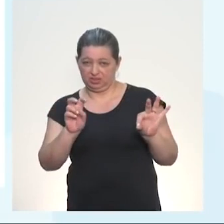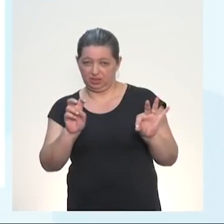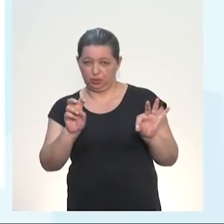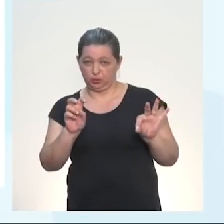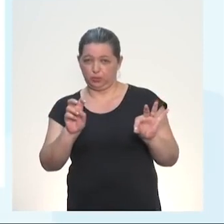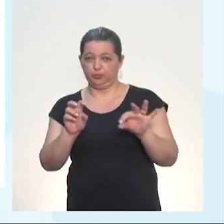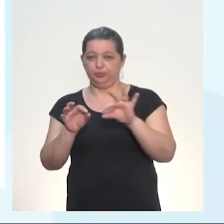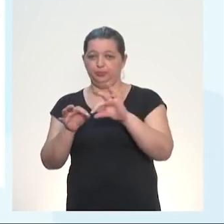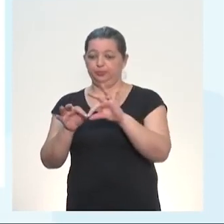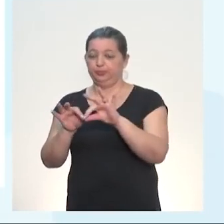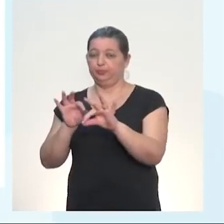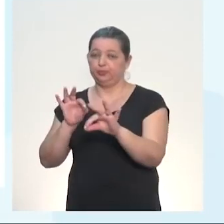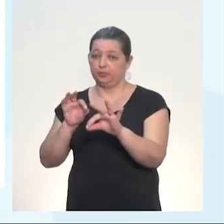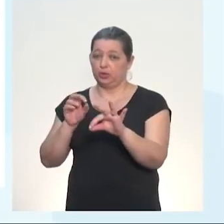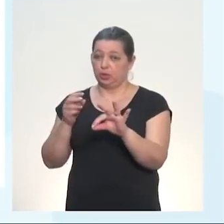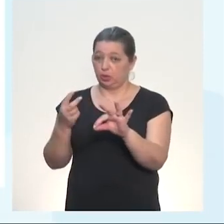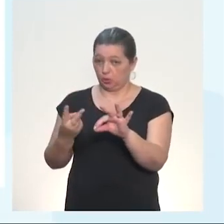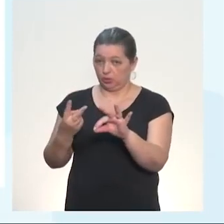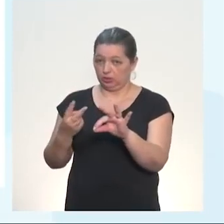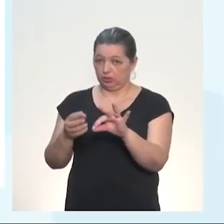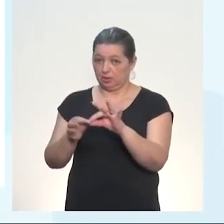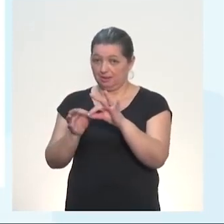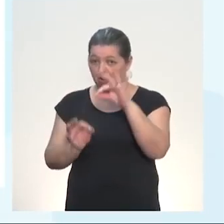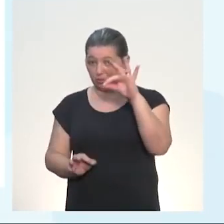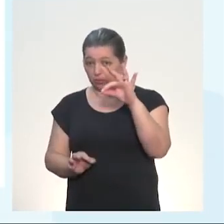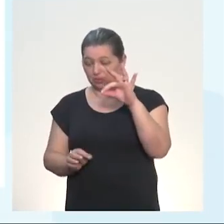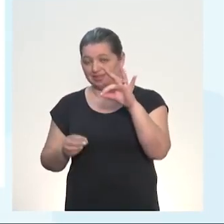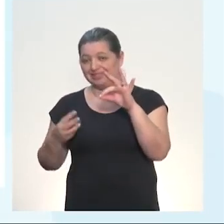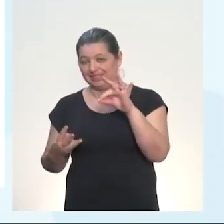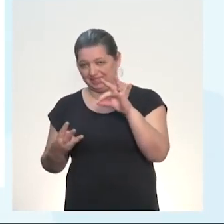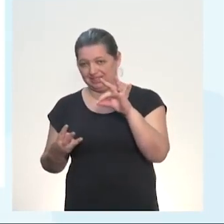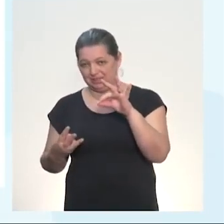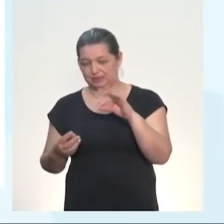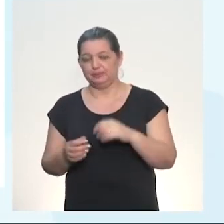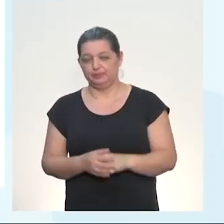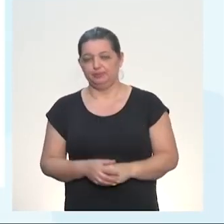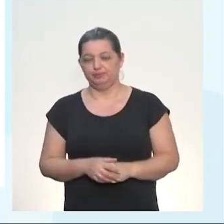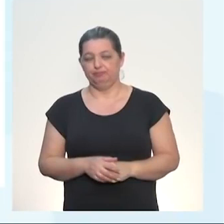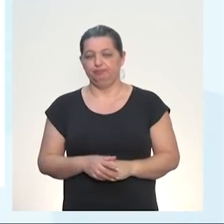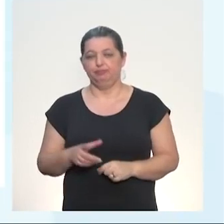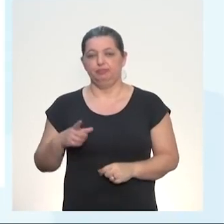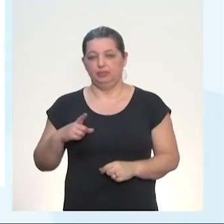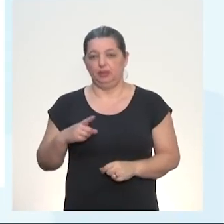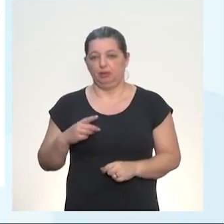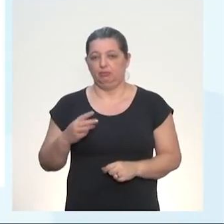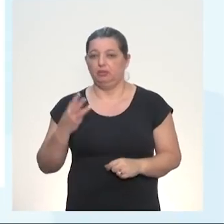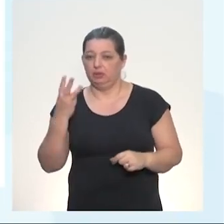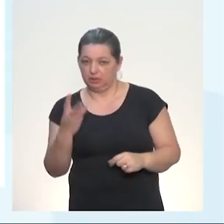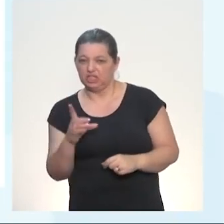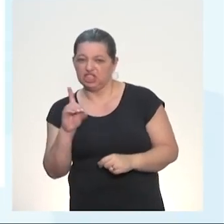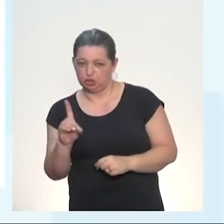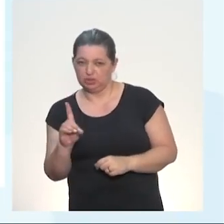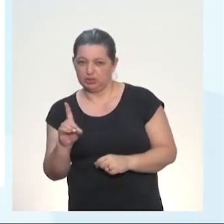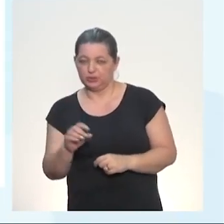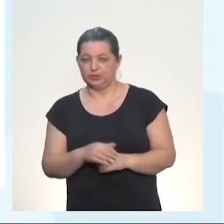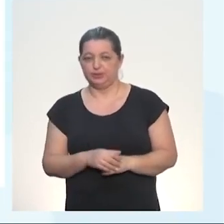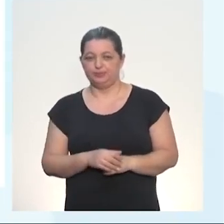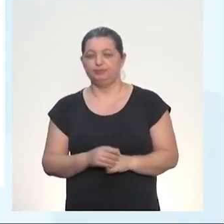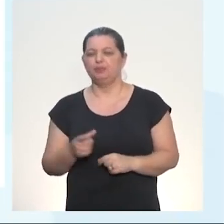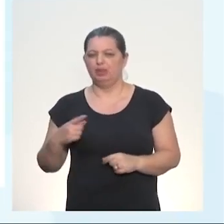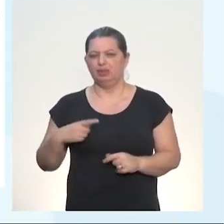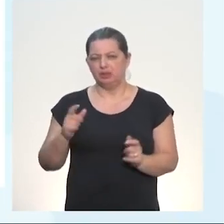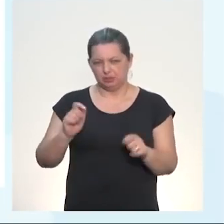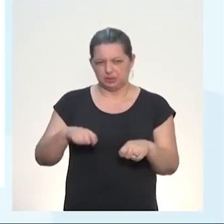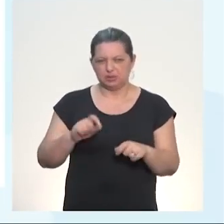largura 2 metros e como altura 3 metros. Então, tem aí as 3 dimensões, 5, 2 e 3. Ele quer a capacidade,